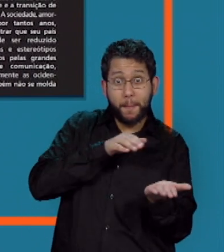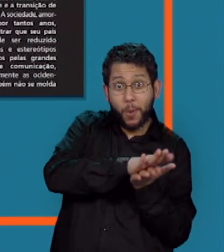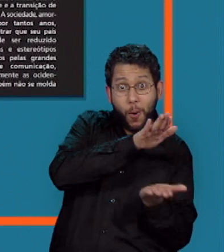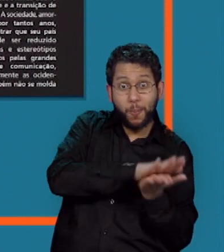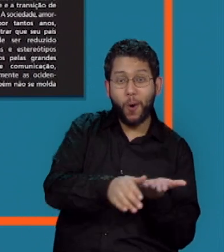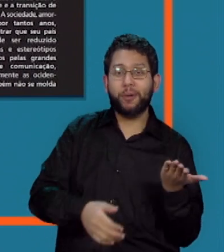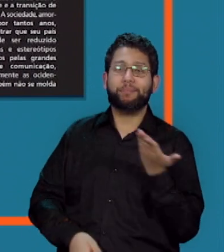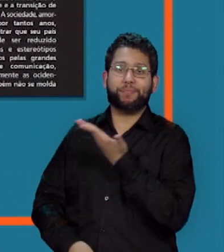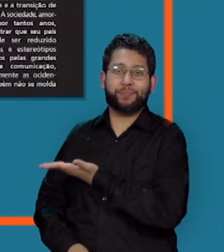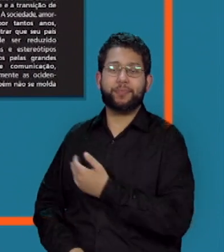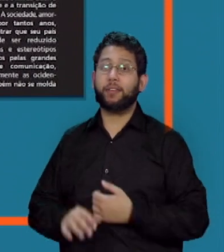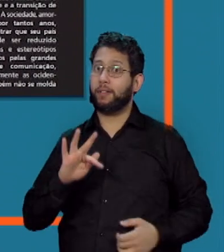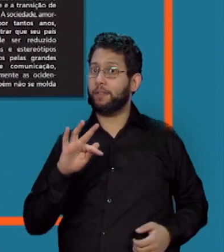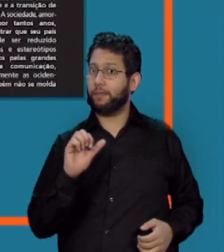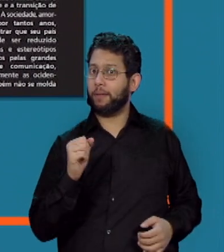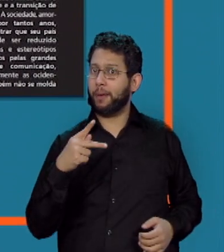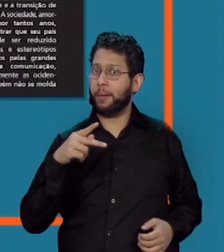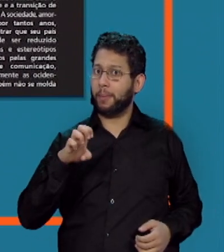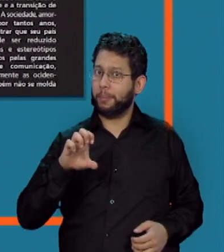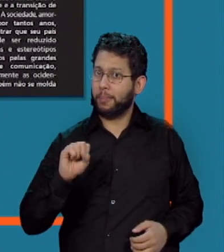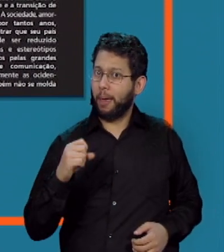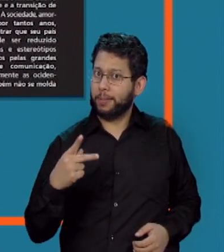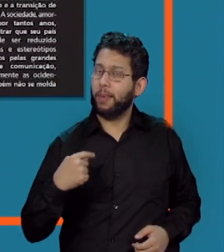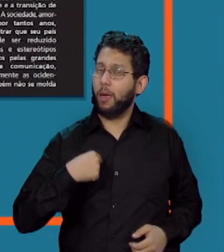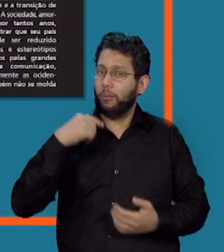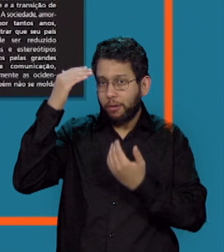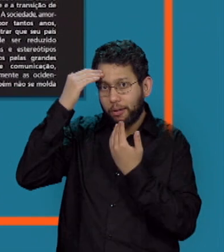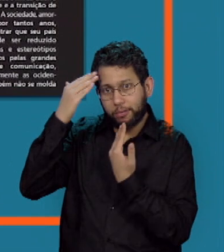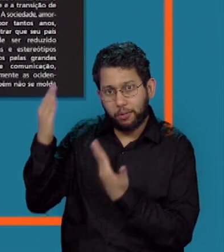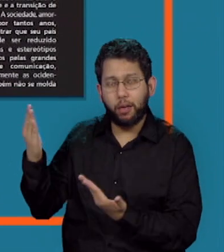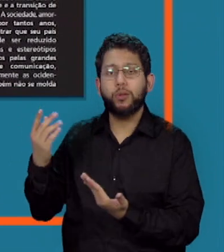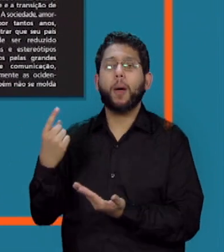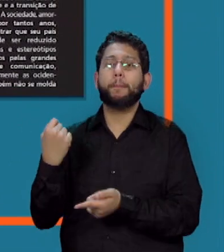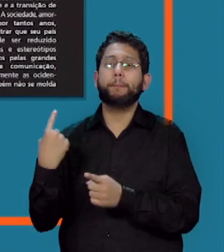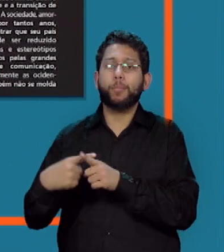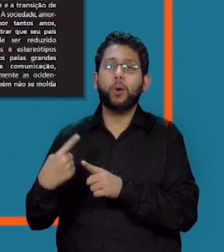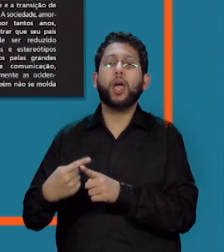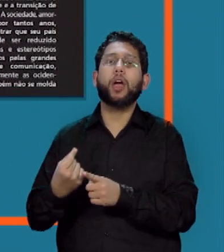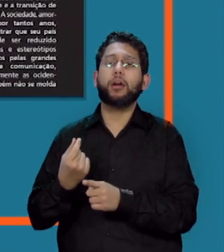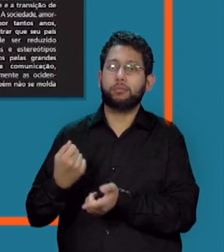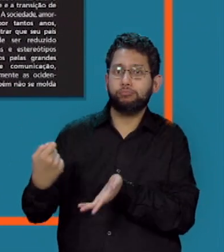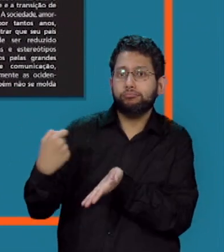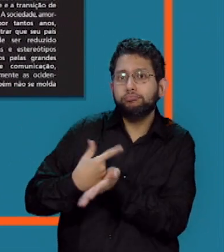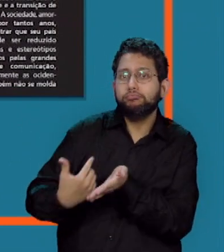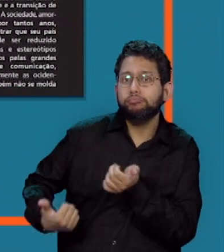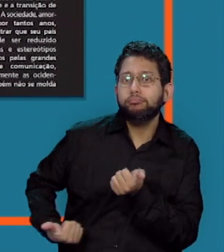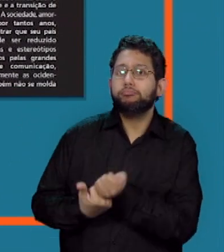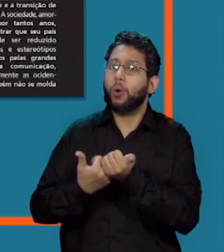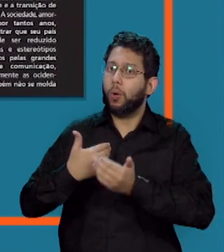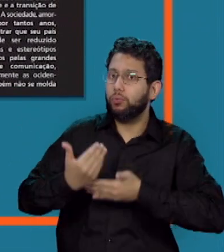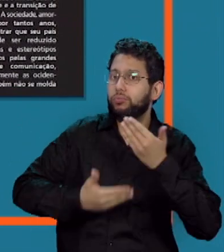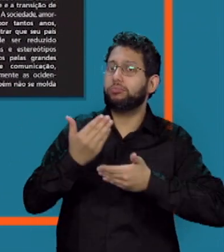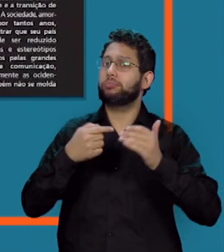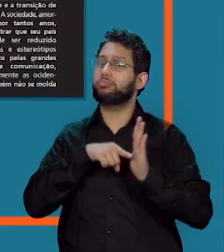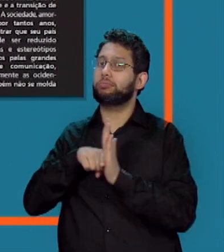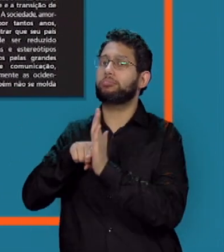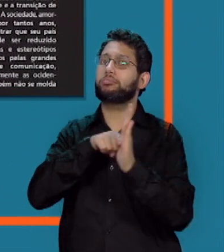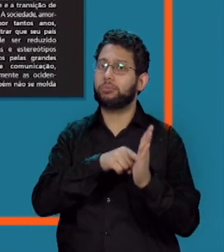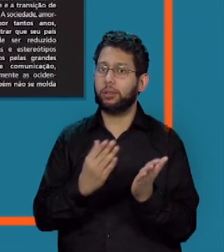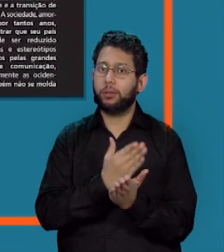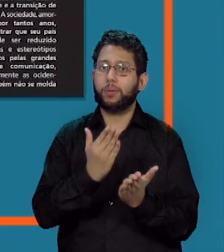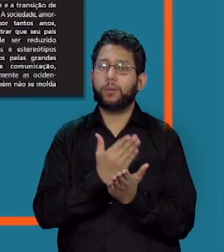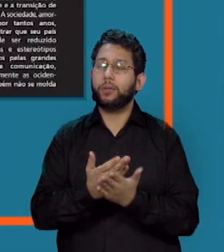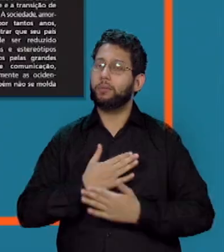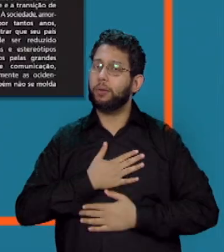fomento à pesquisa do estado de São Paulo, né? A capa e a contracapa de um livro estão abertas. Na capa vê-se de perto uma mulher de perfil com o rosto envolto